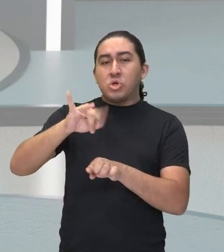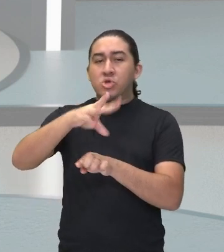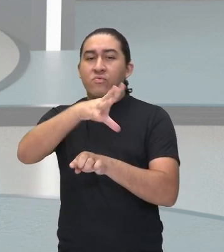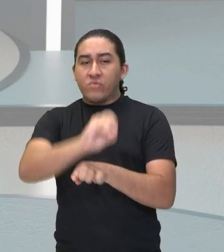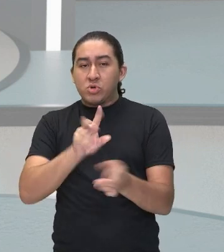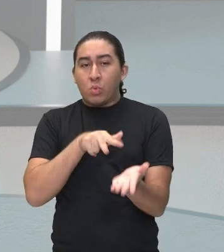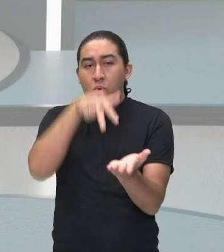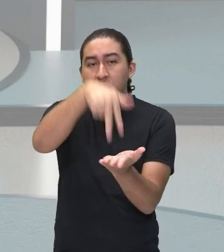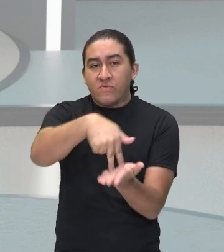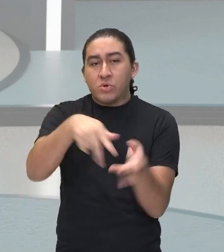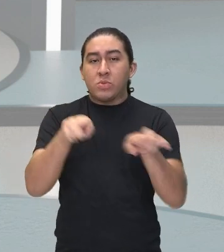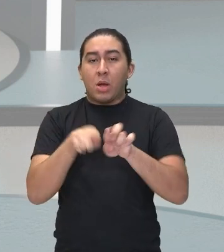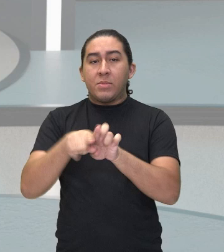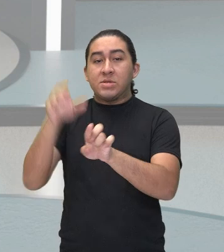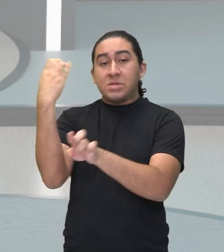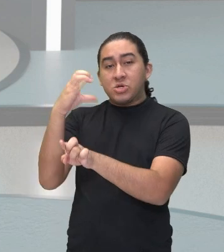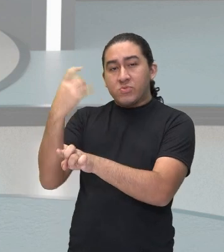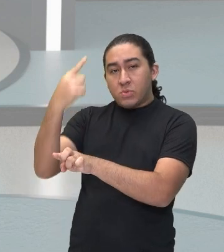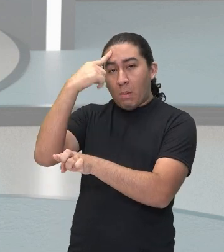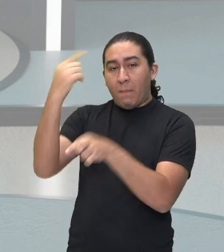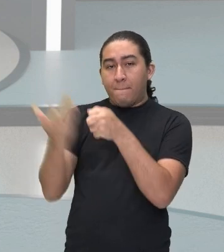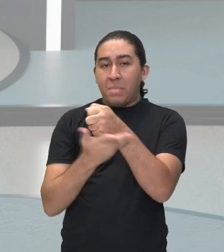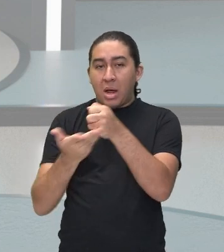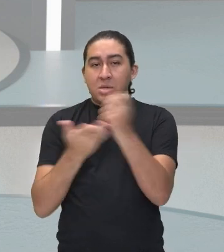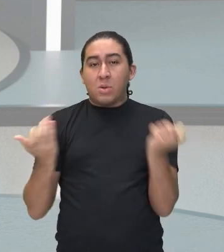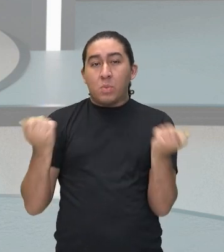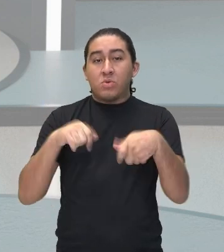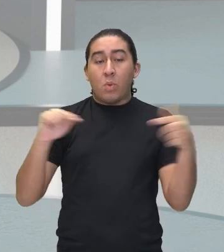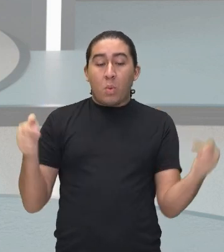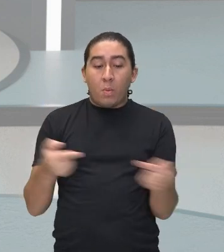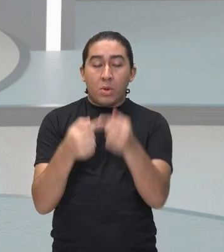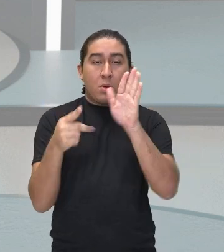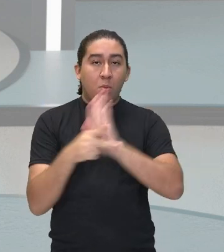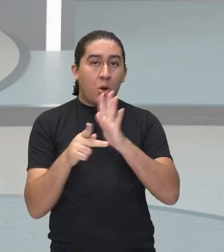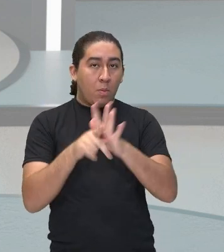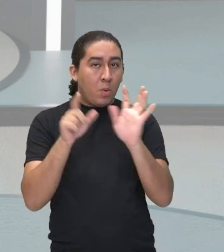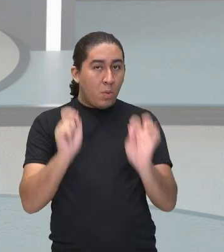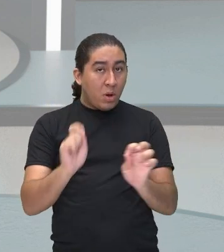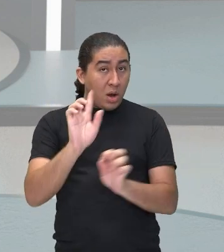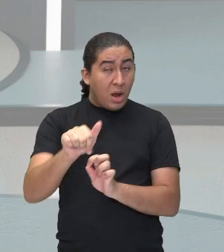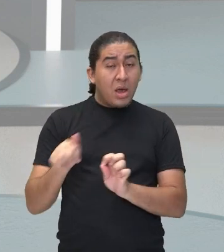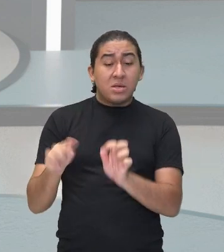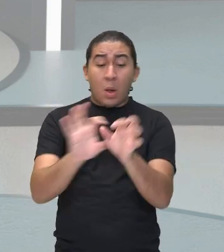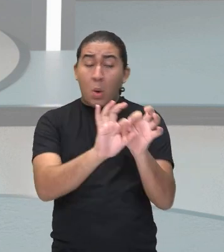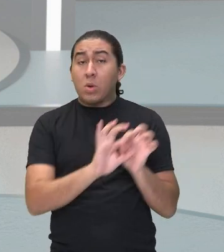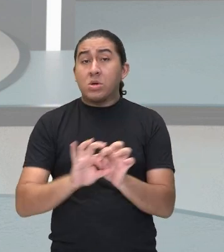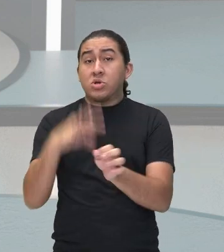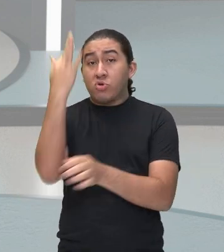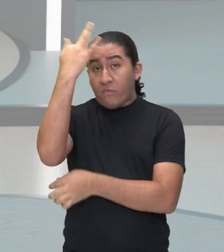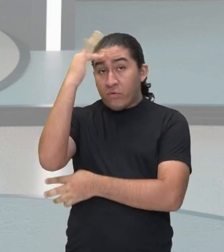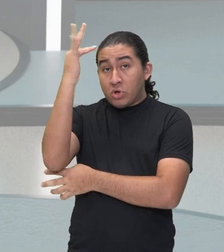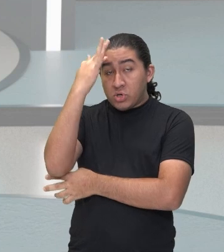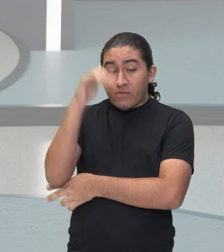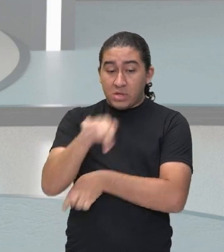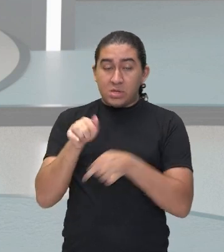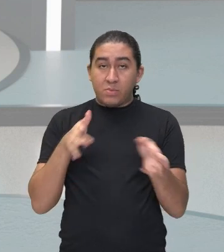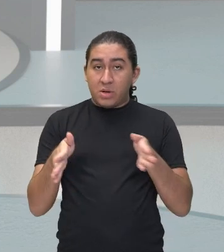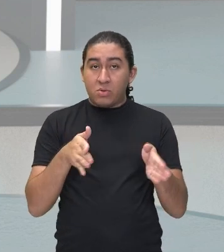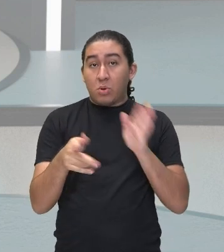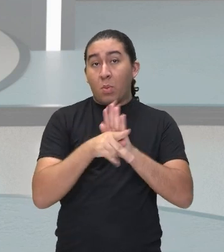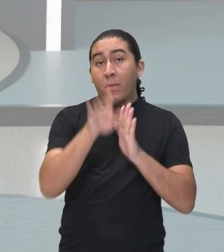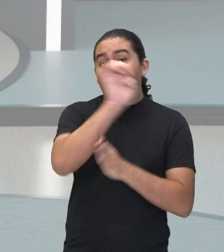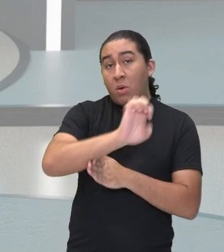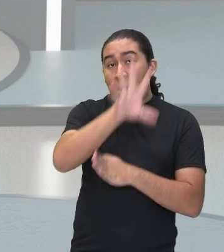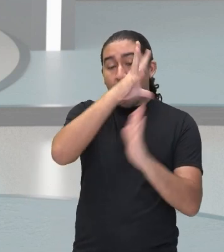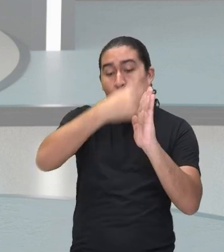ele baseia-se mais, o naturalismo, ele se baseia mais nessas correntes filosóficas desse período, como